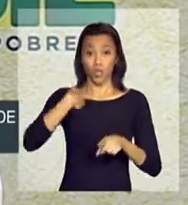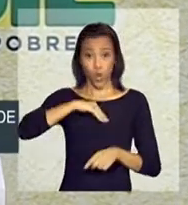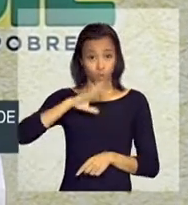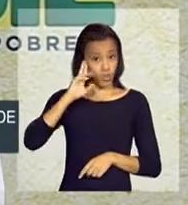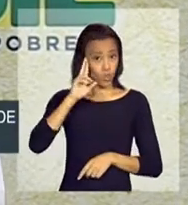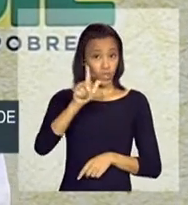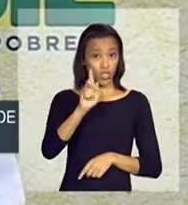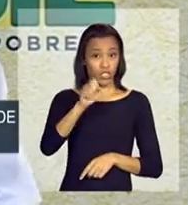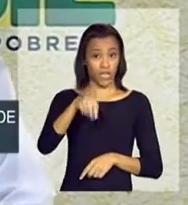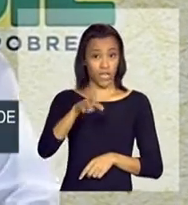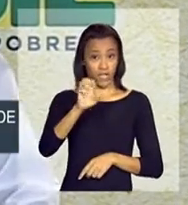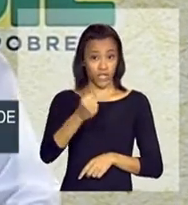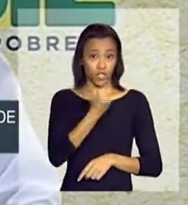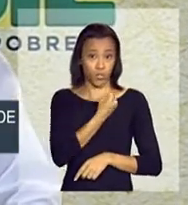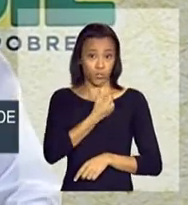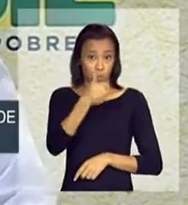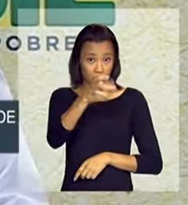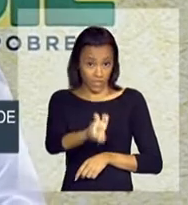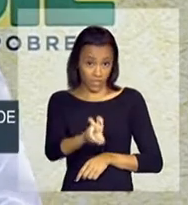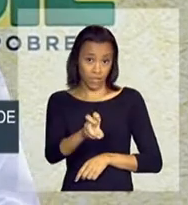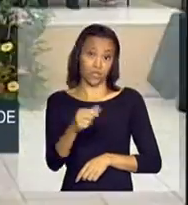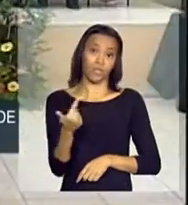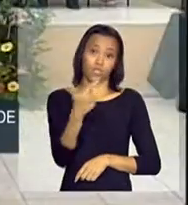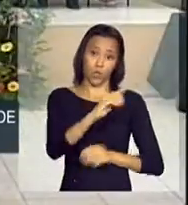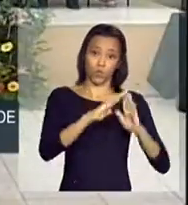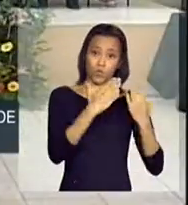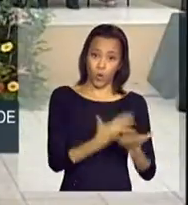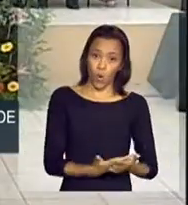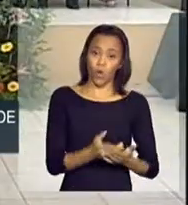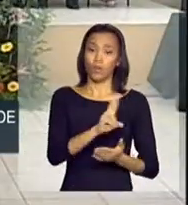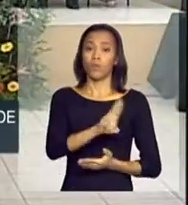de Saúde número 15 da Vila Planalto a Sônia